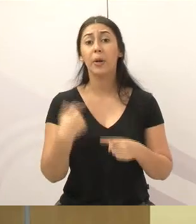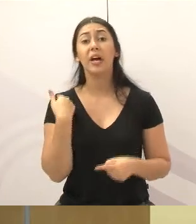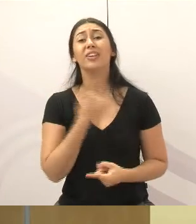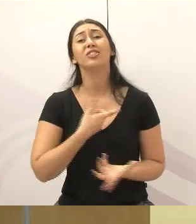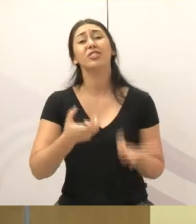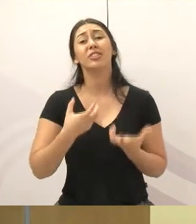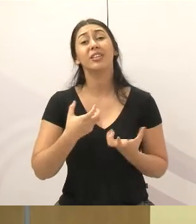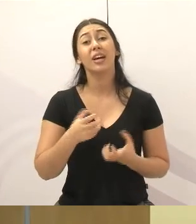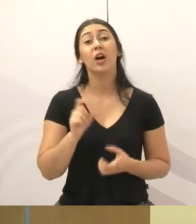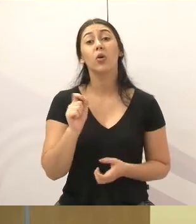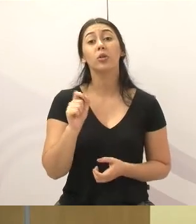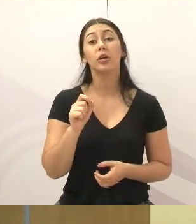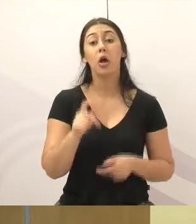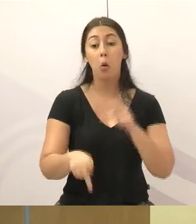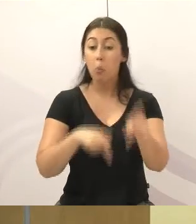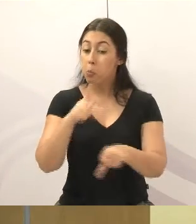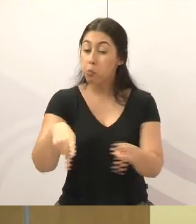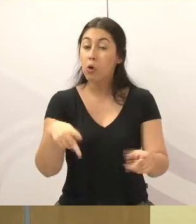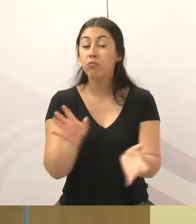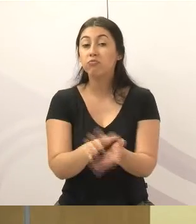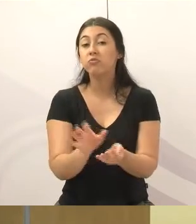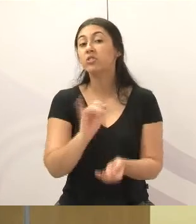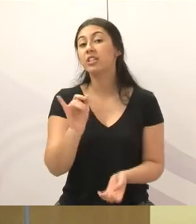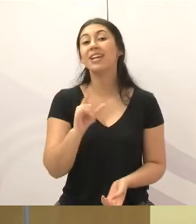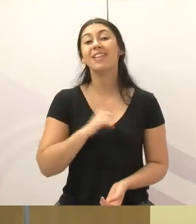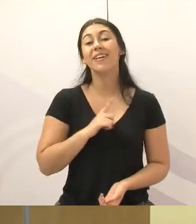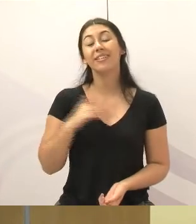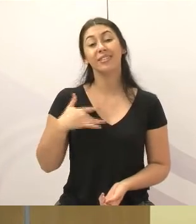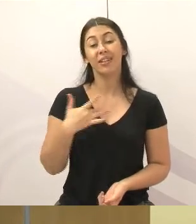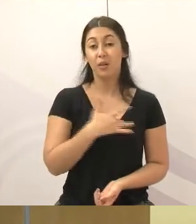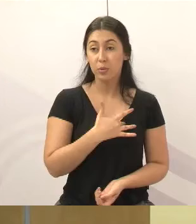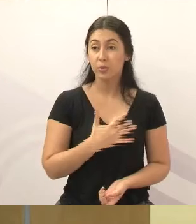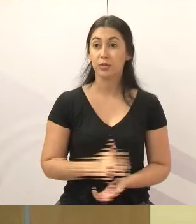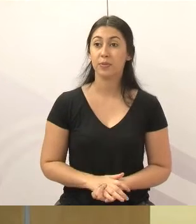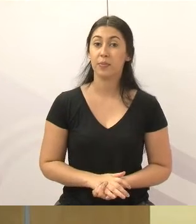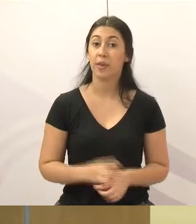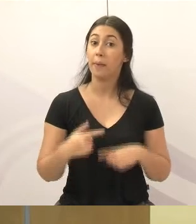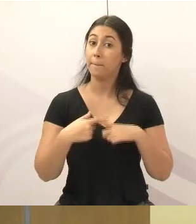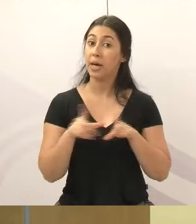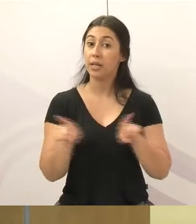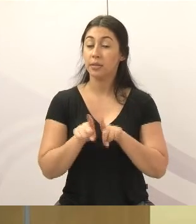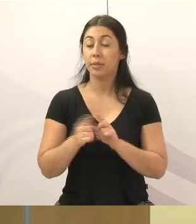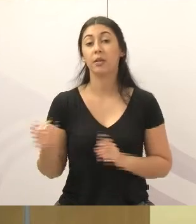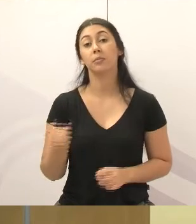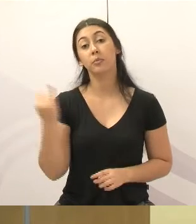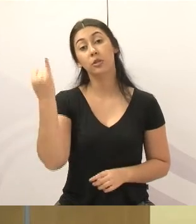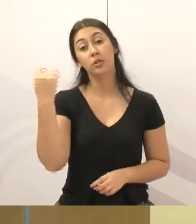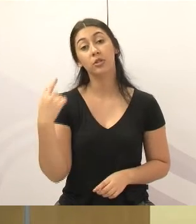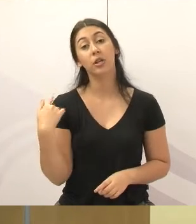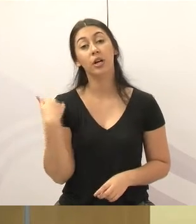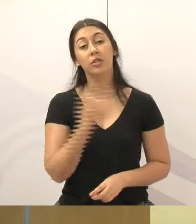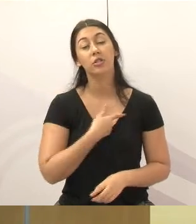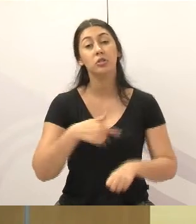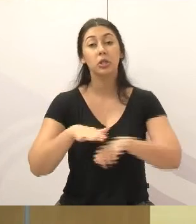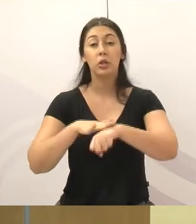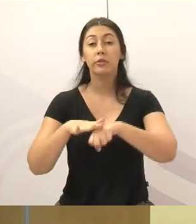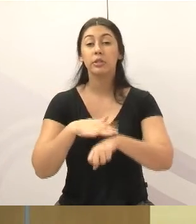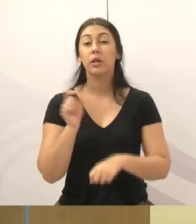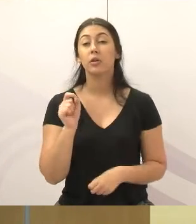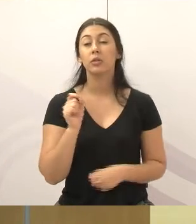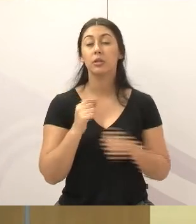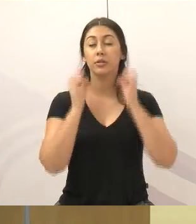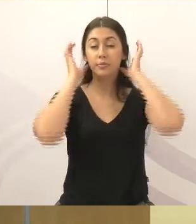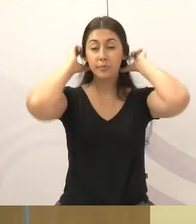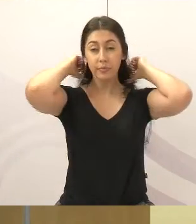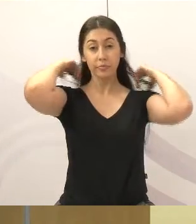trabalhar. Agora, são coisas que é importante a gente discutir também nesse projeto. Um exemplo